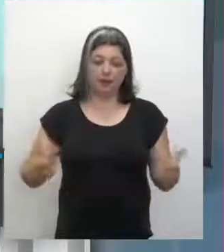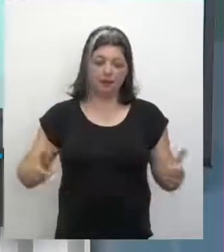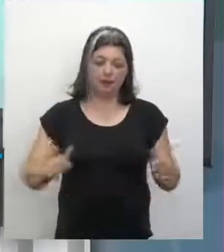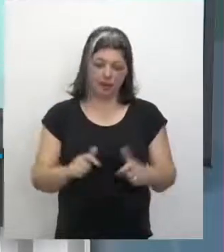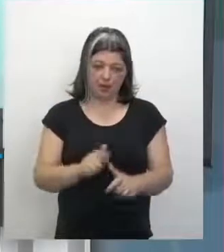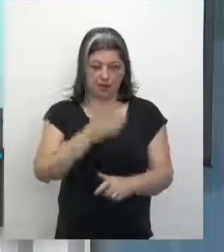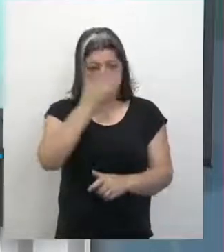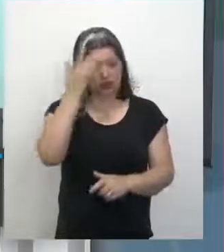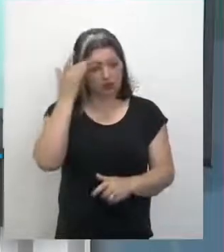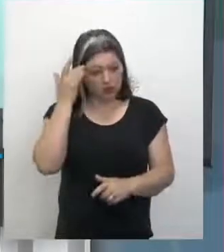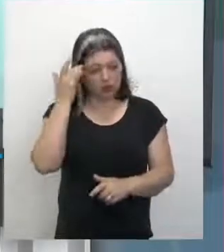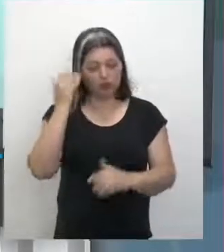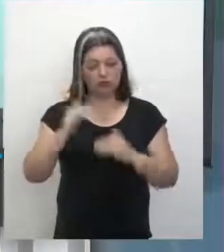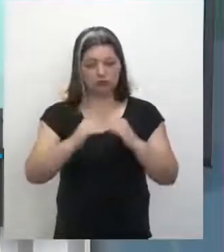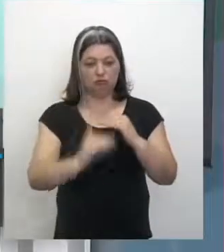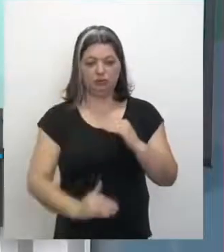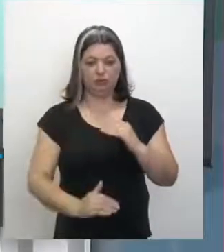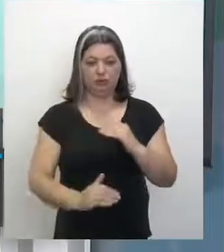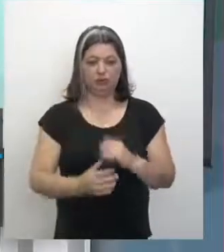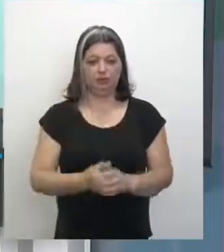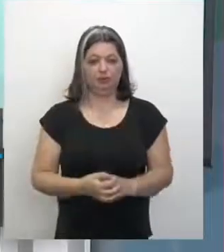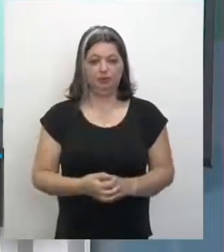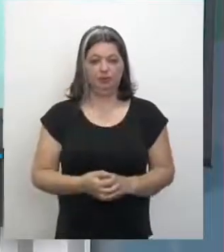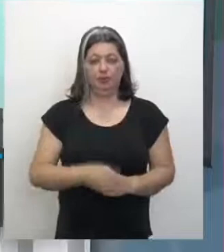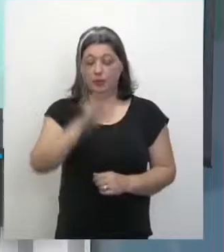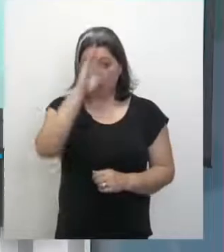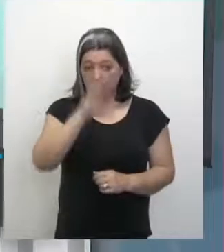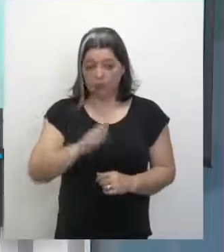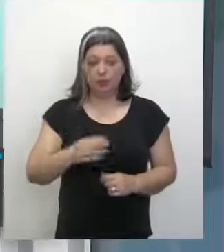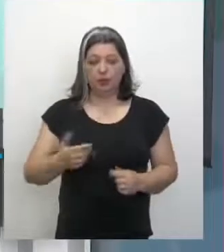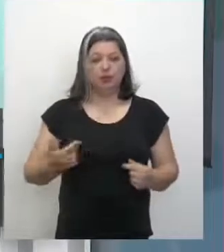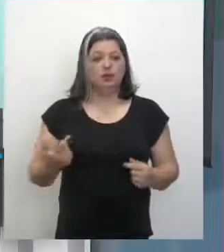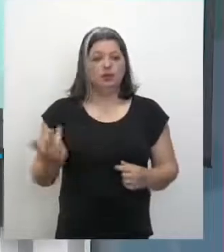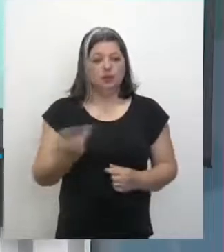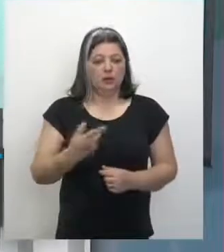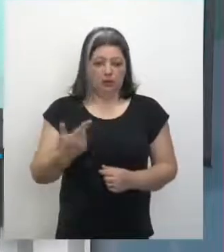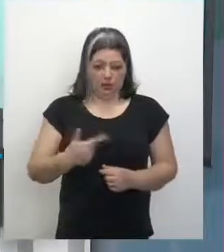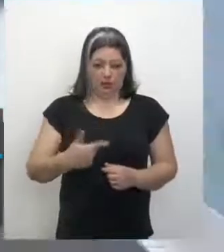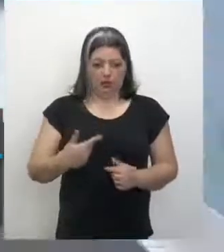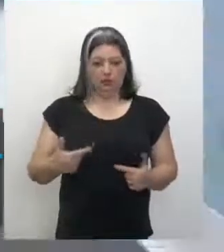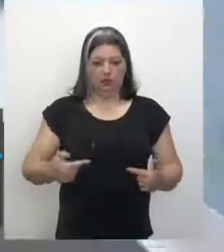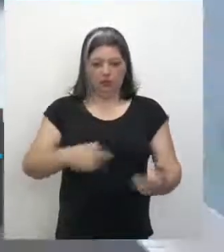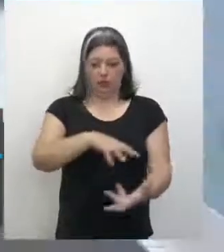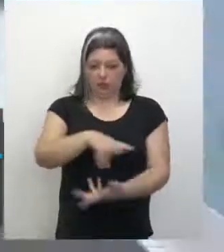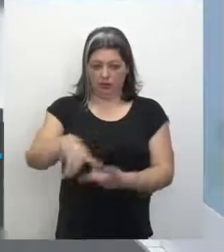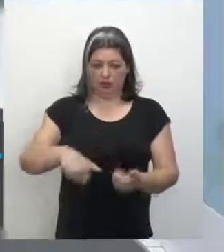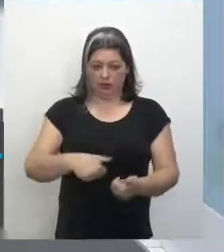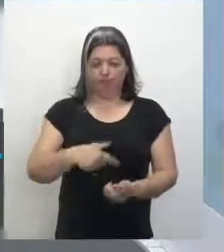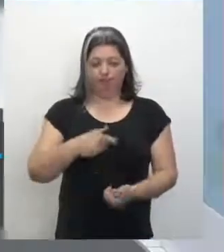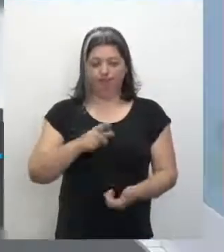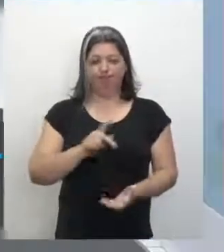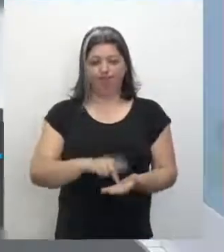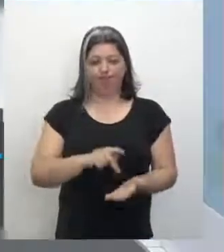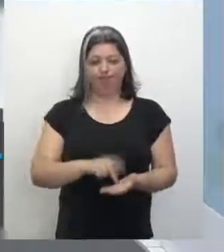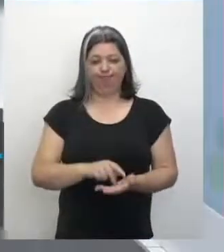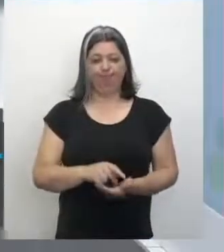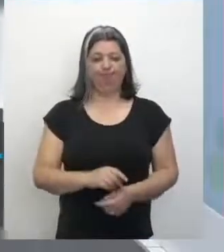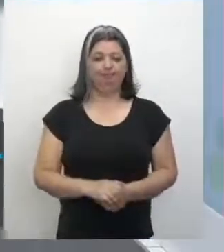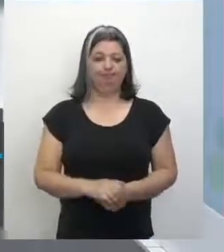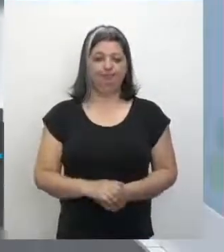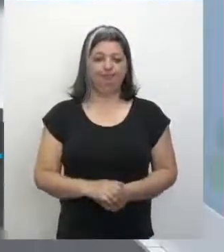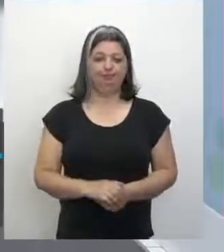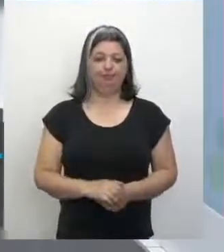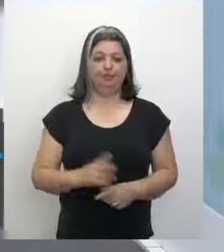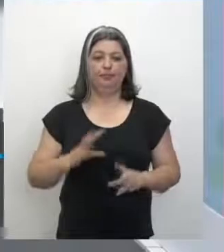foram perseguidas, principalmente na Segunda Guerra Mundial, aí pelos nazistas, né, professora Luiz? Exatamente. Esse processo todo